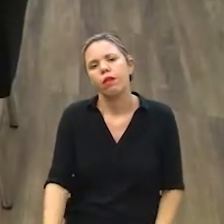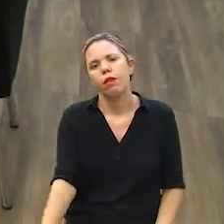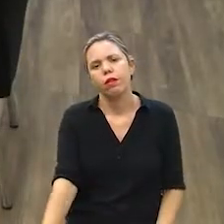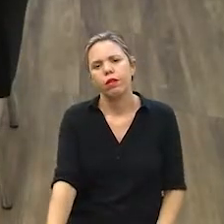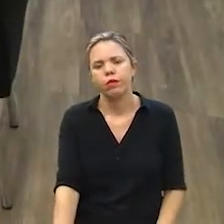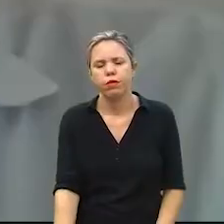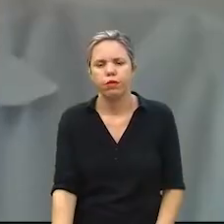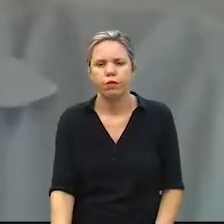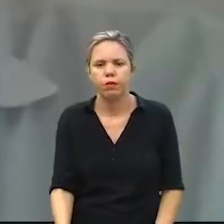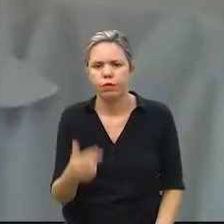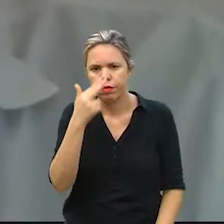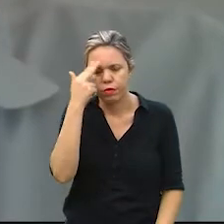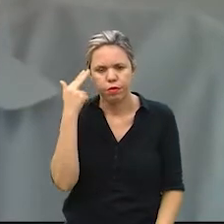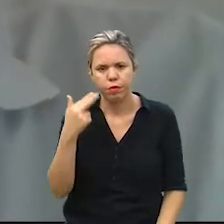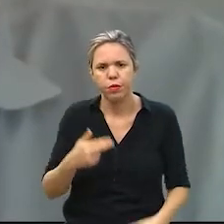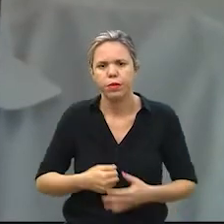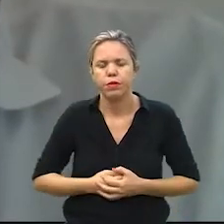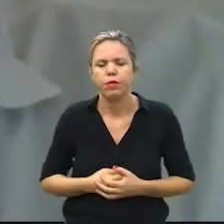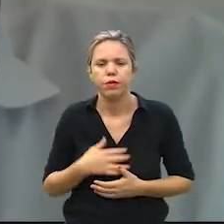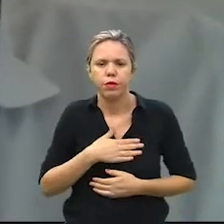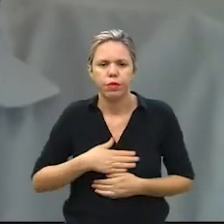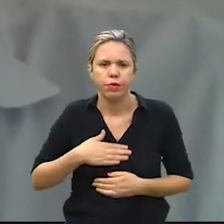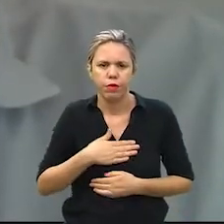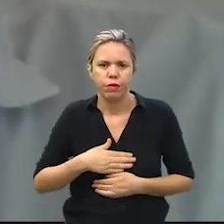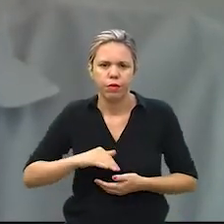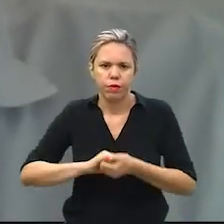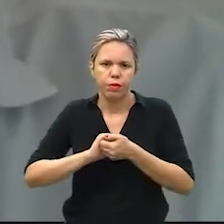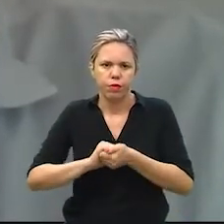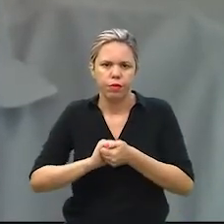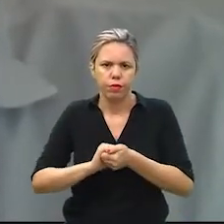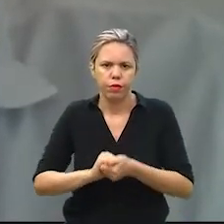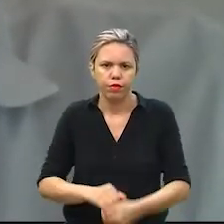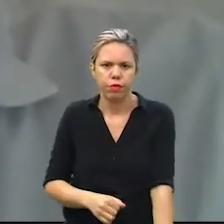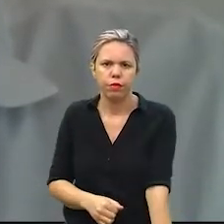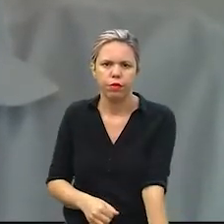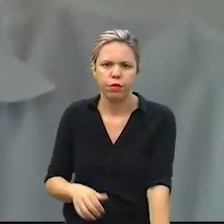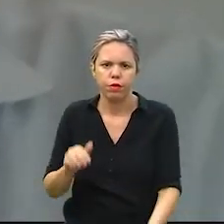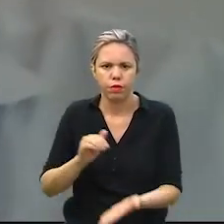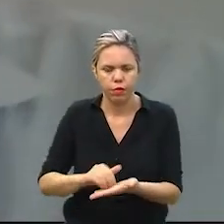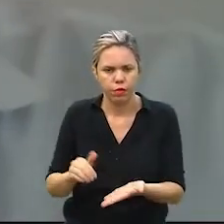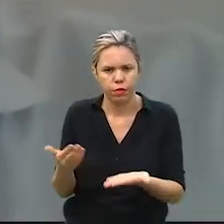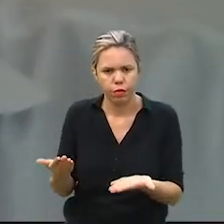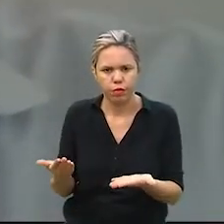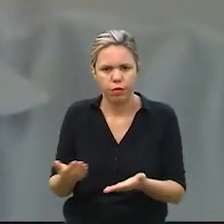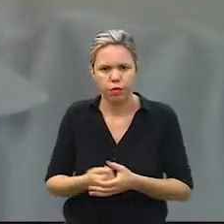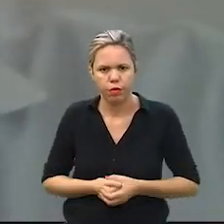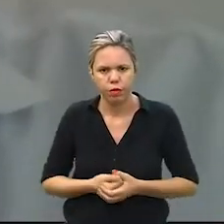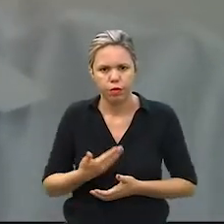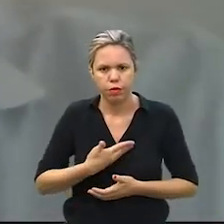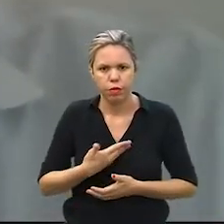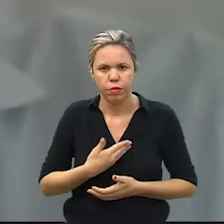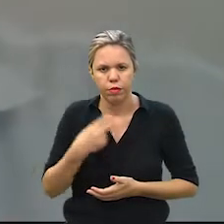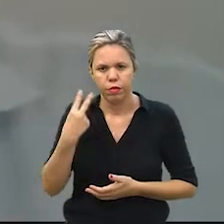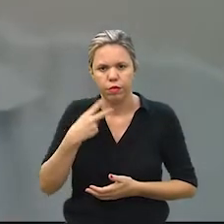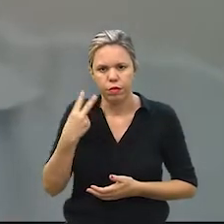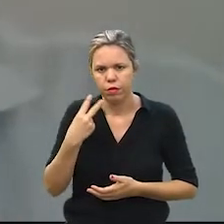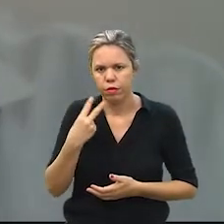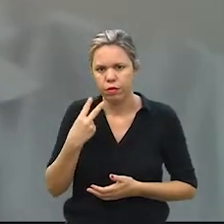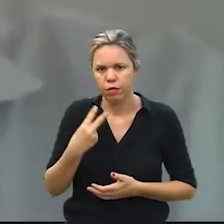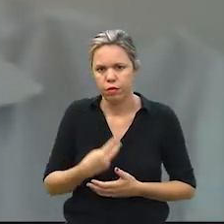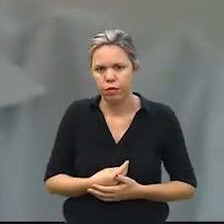Obrigado, Gabriel. Eu gostaria, primeiramente, de cumprimentar o nosso secretário Caiado, nosso colega